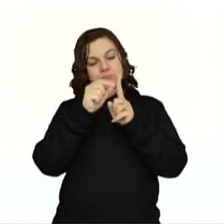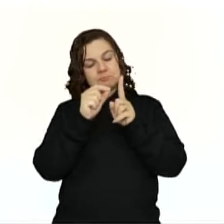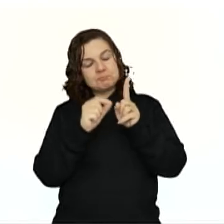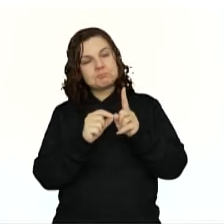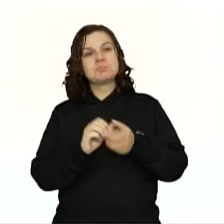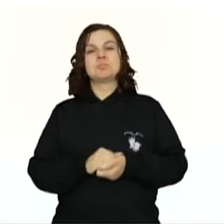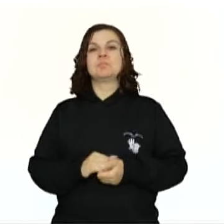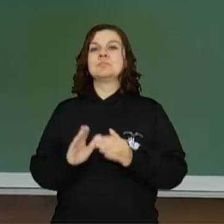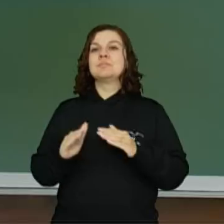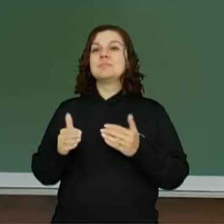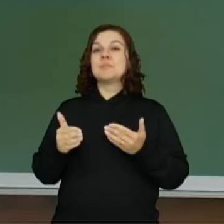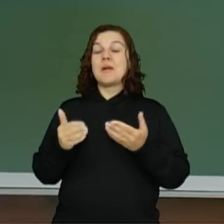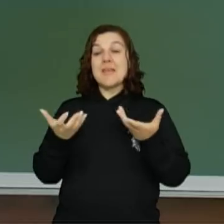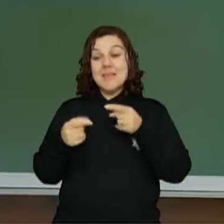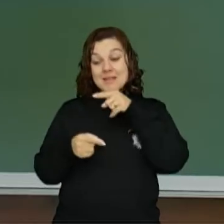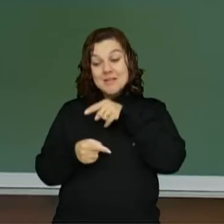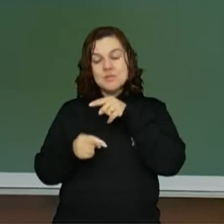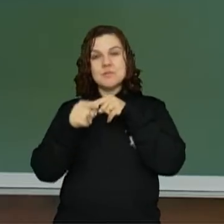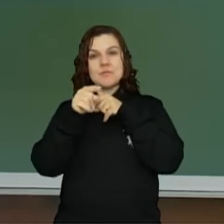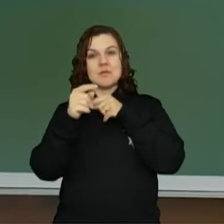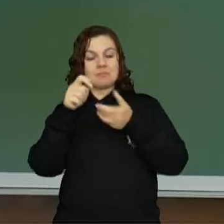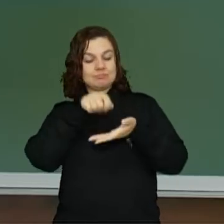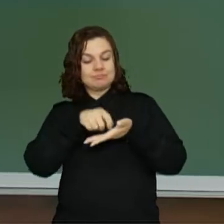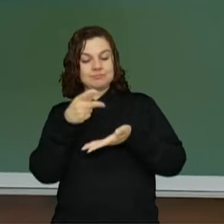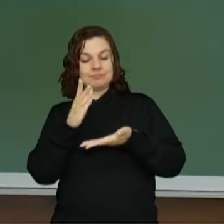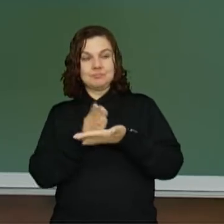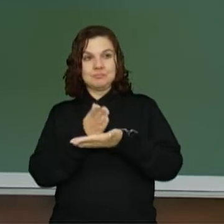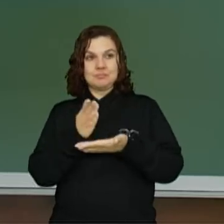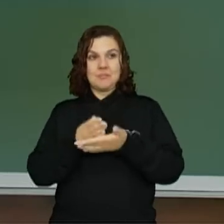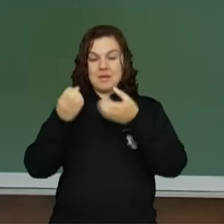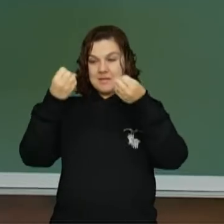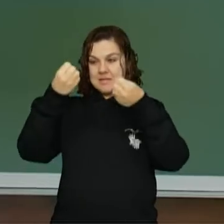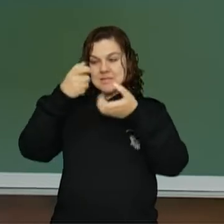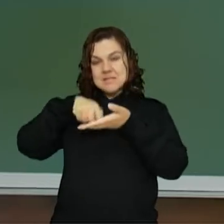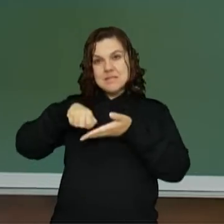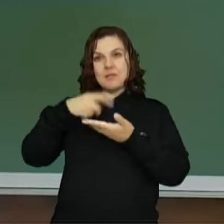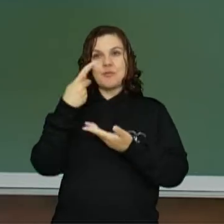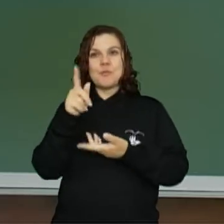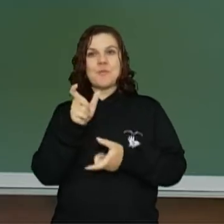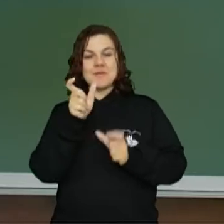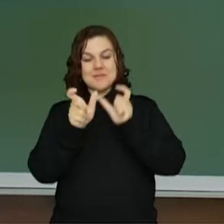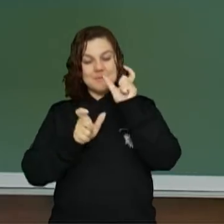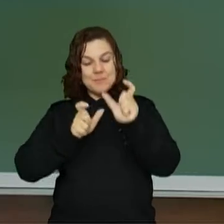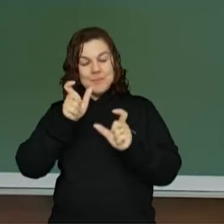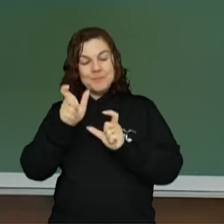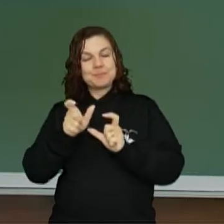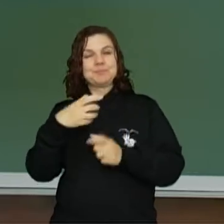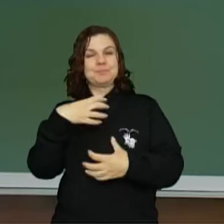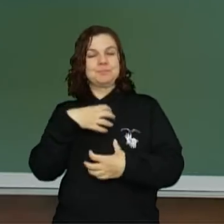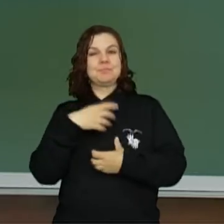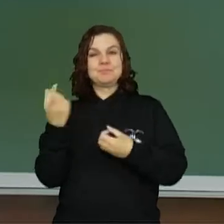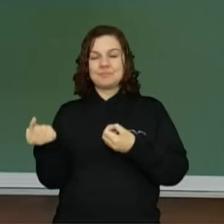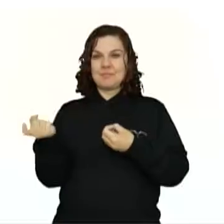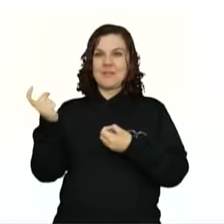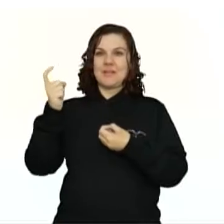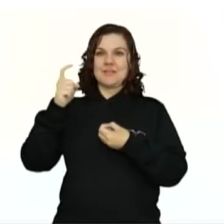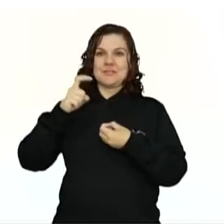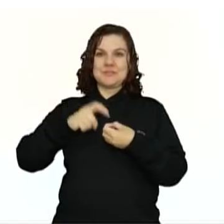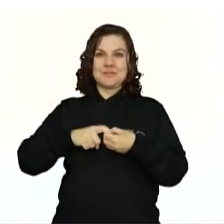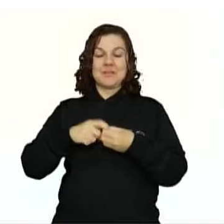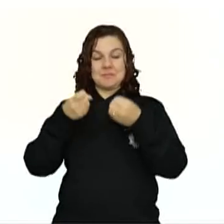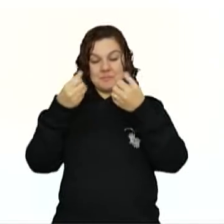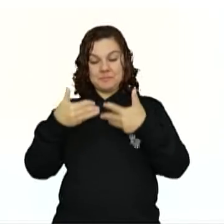especifica. É isso que você deve anotar no seu caderno. Escreva aí com as suas palavras e já retornamos para